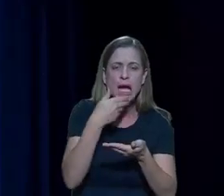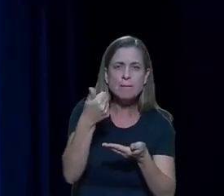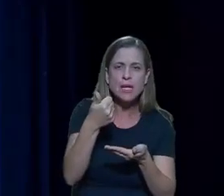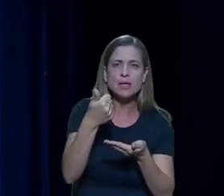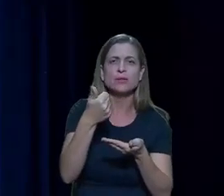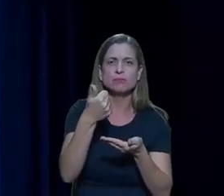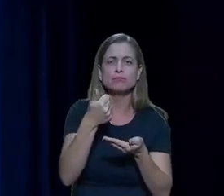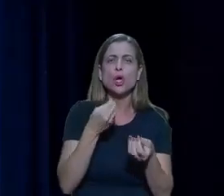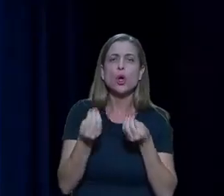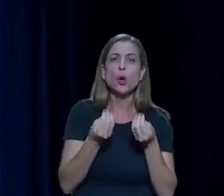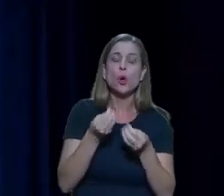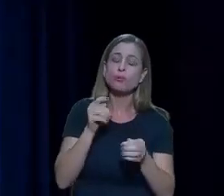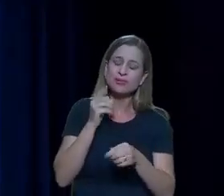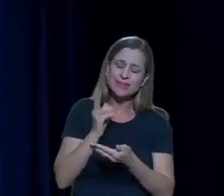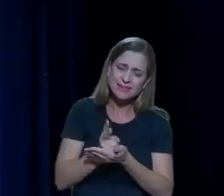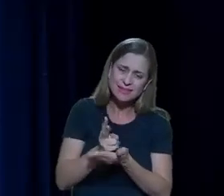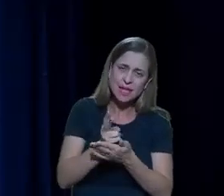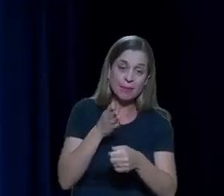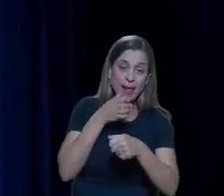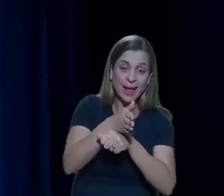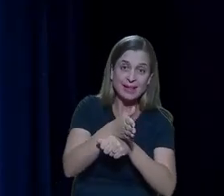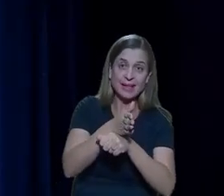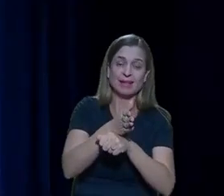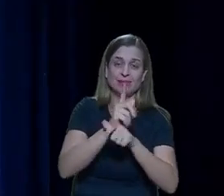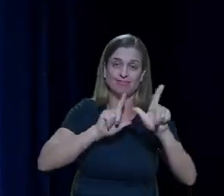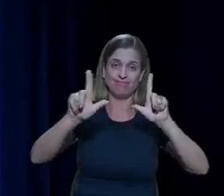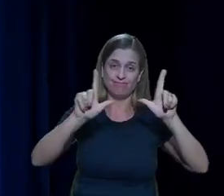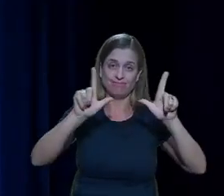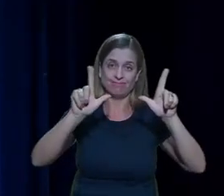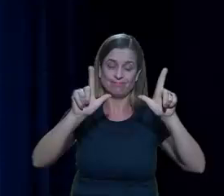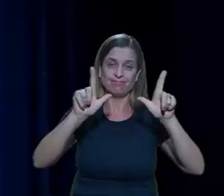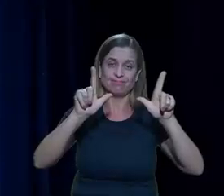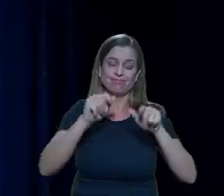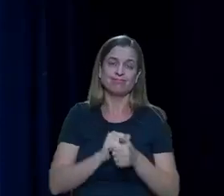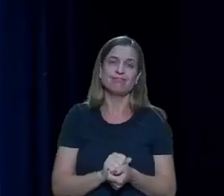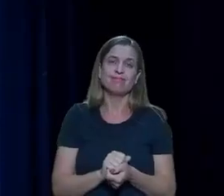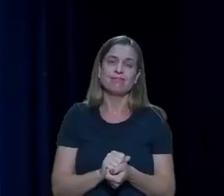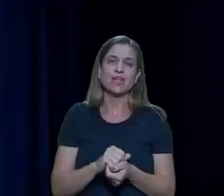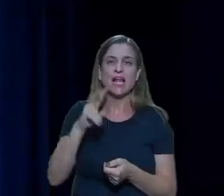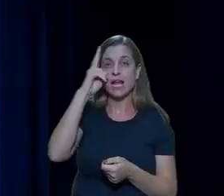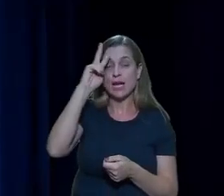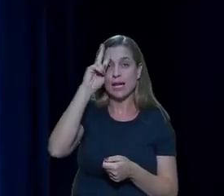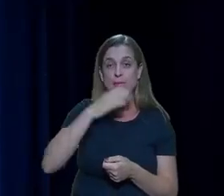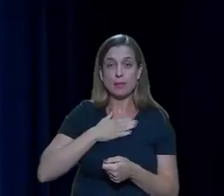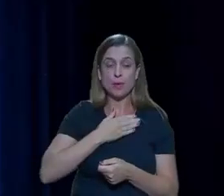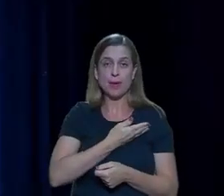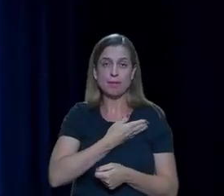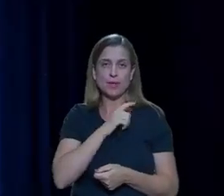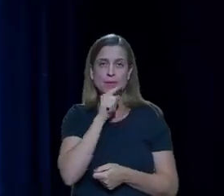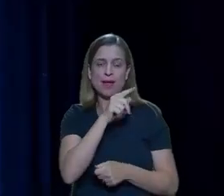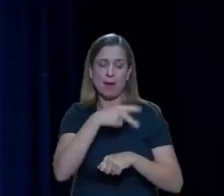entrar, sempre tinha entradas ao vivo no Globo News. Eu lembro, Afonso, de um amigo meu que estava na Inglaterra e que acompanhou de lá sobre o FLI